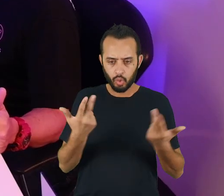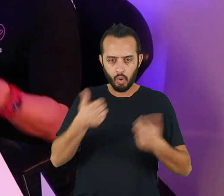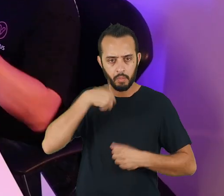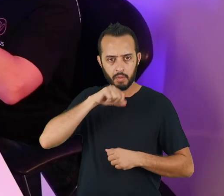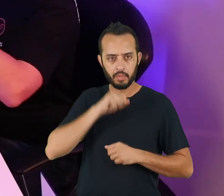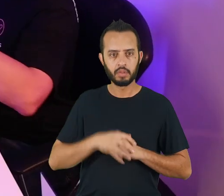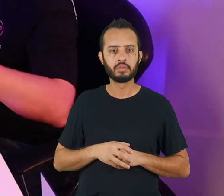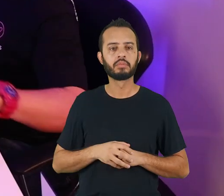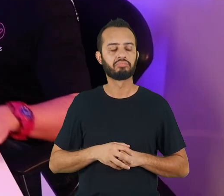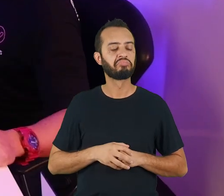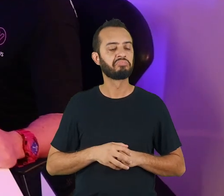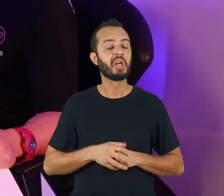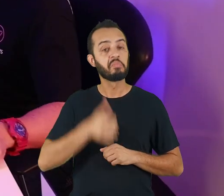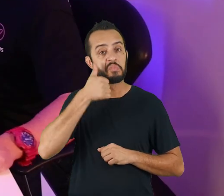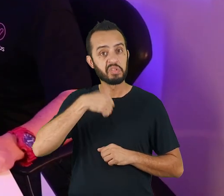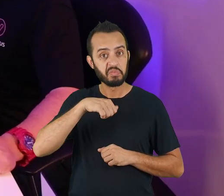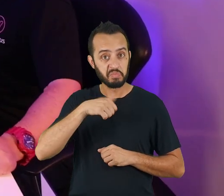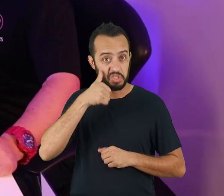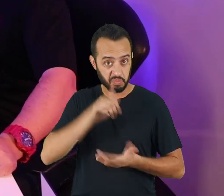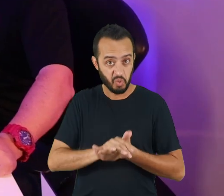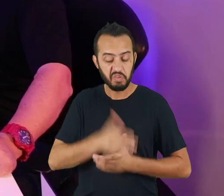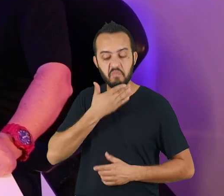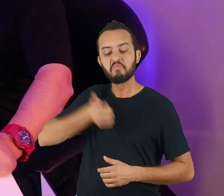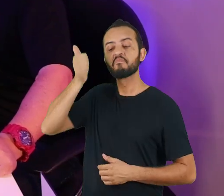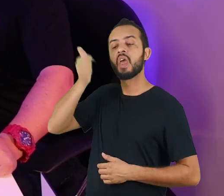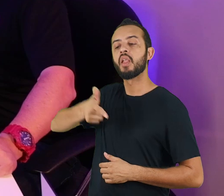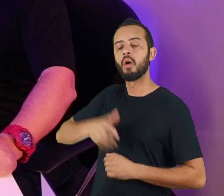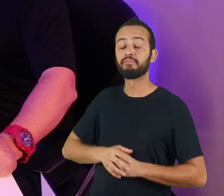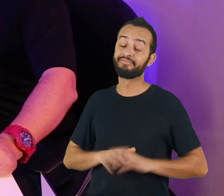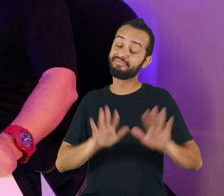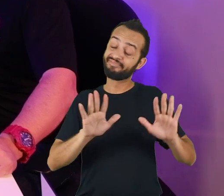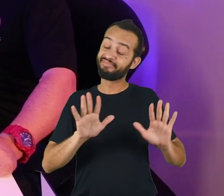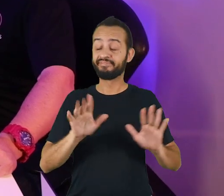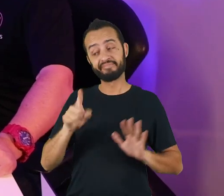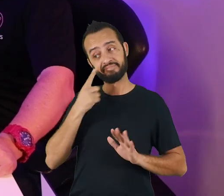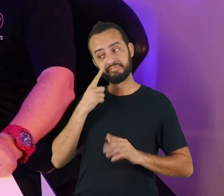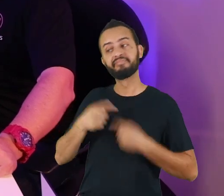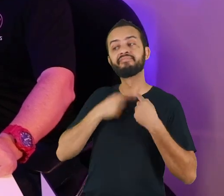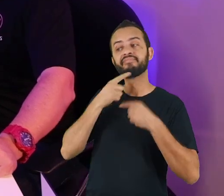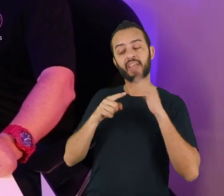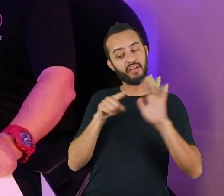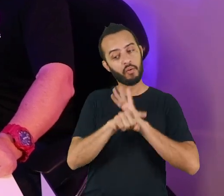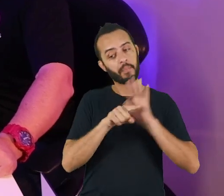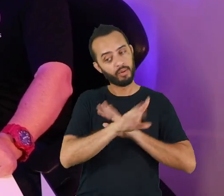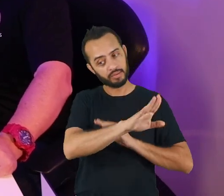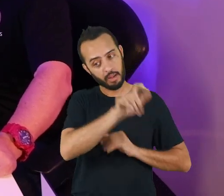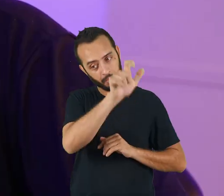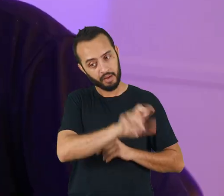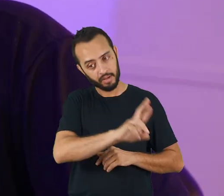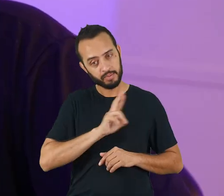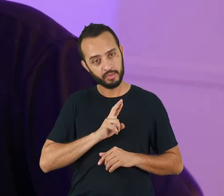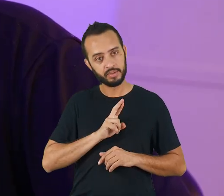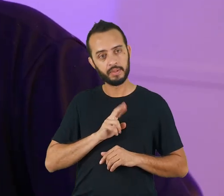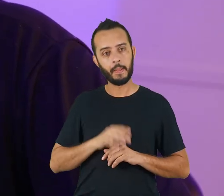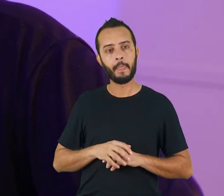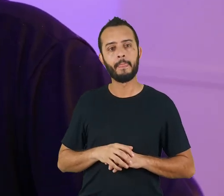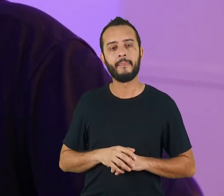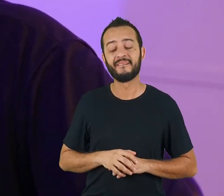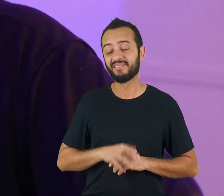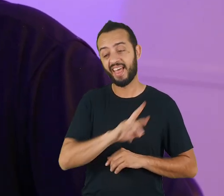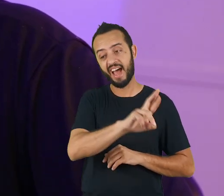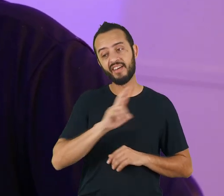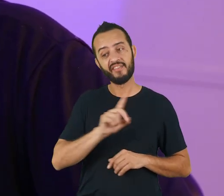dava banho melhor que a minha esposa qu daí a gente vai ter que perguntar para ela ela vai falar que não ela vai falar que voltava sempre mais